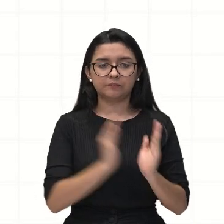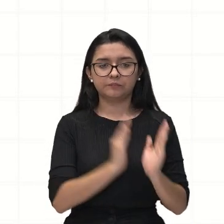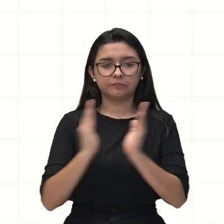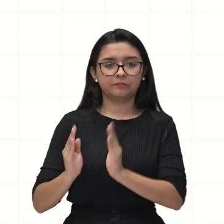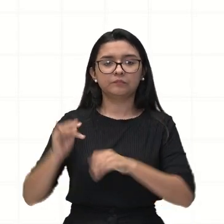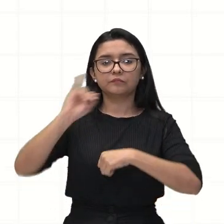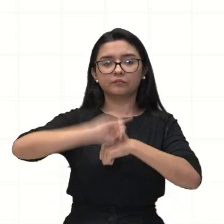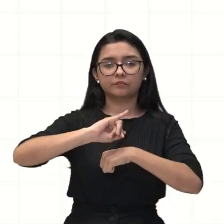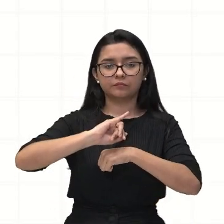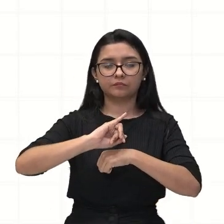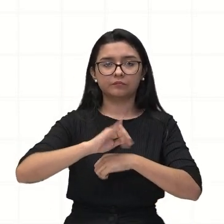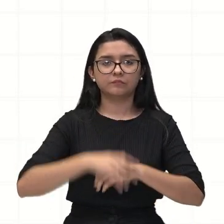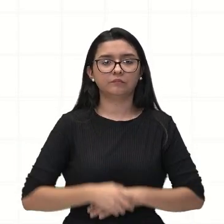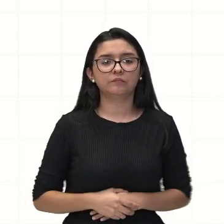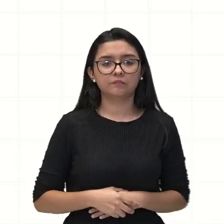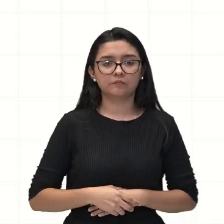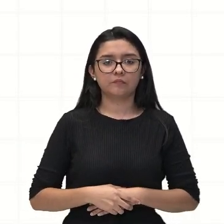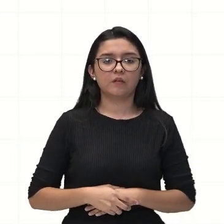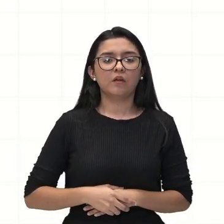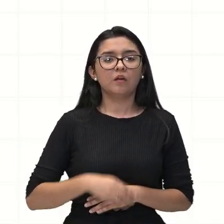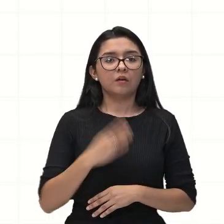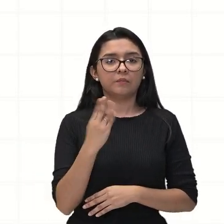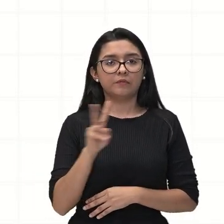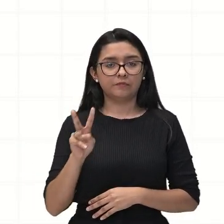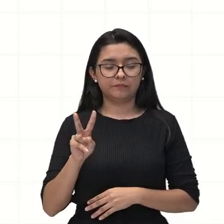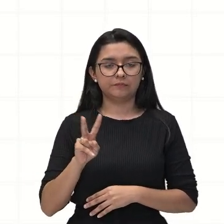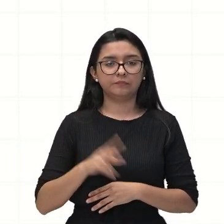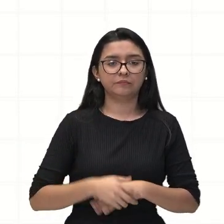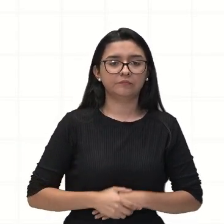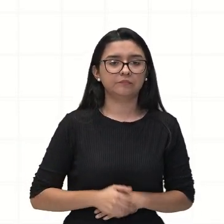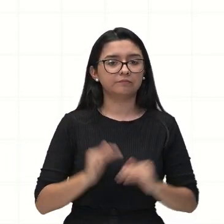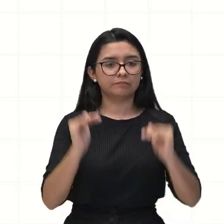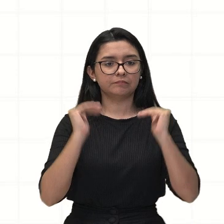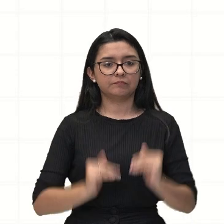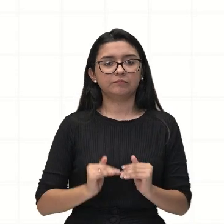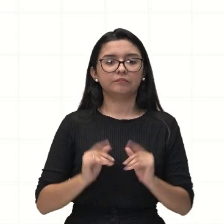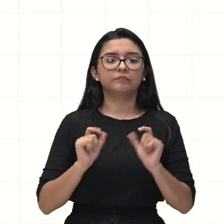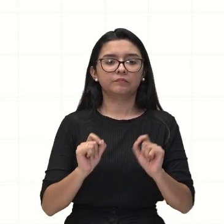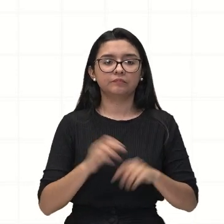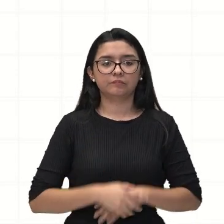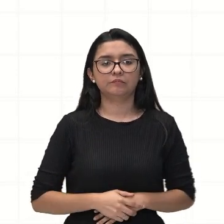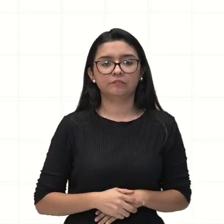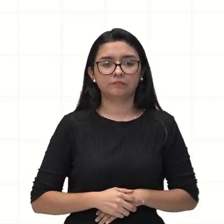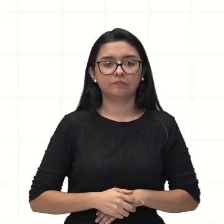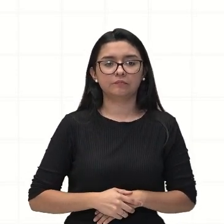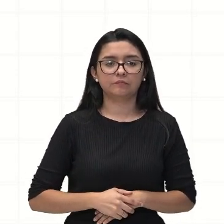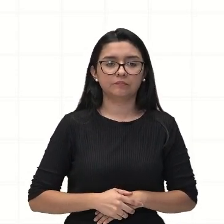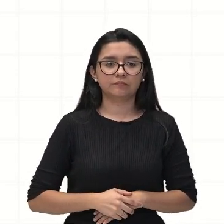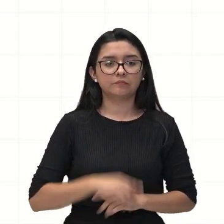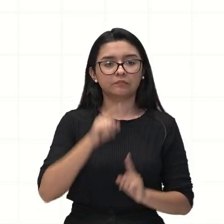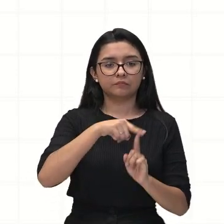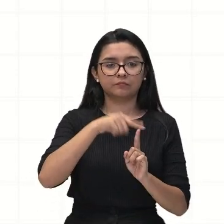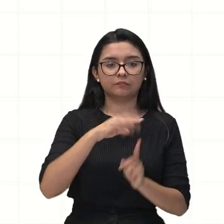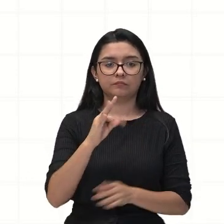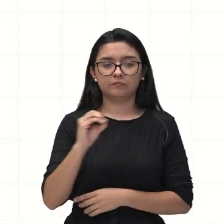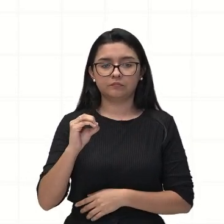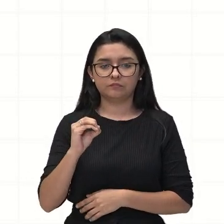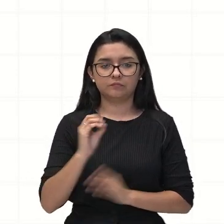sua respectiva capital, Boa Vista. E por fim aqui, o Tocantins, sigla